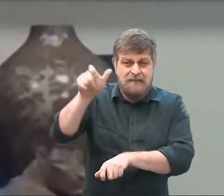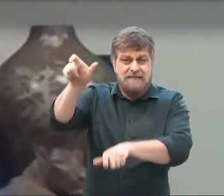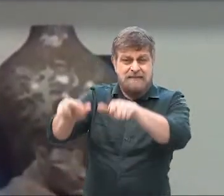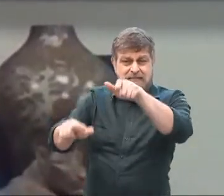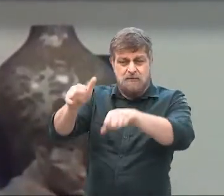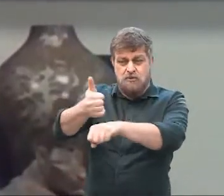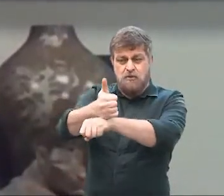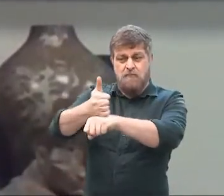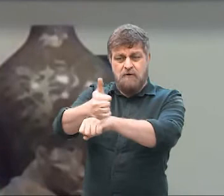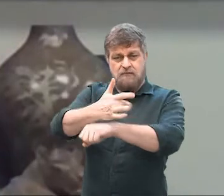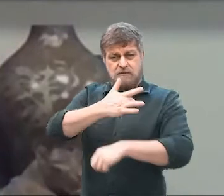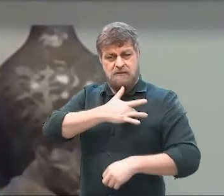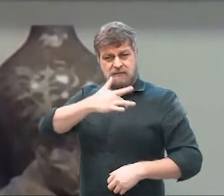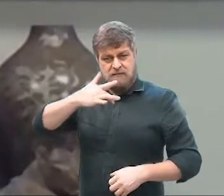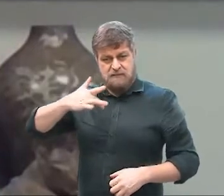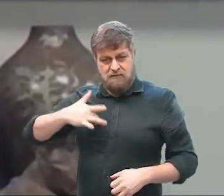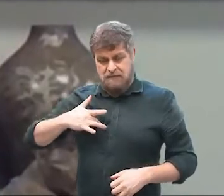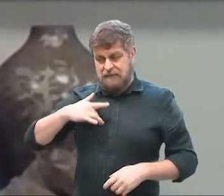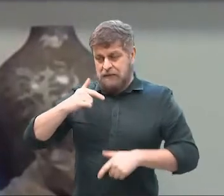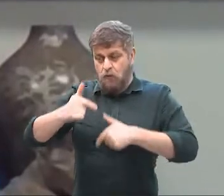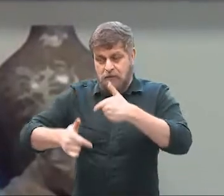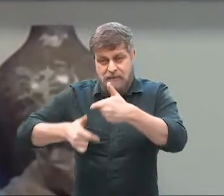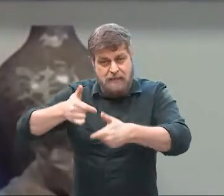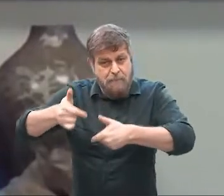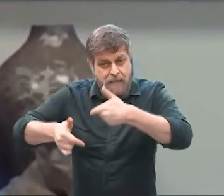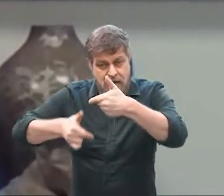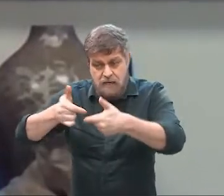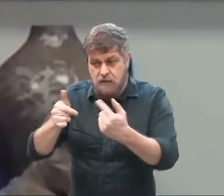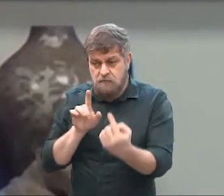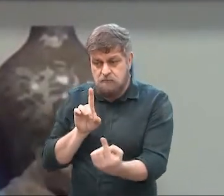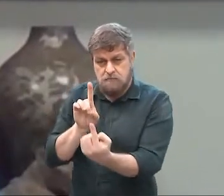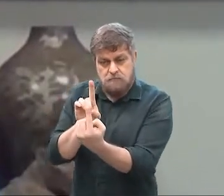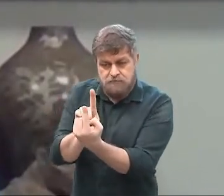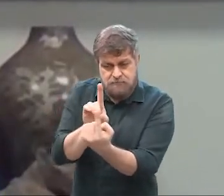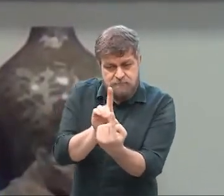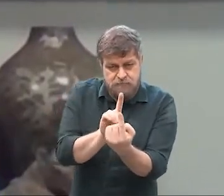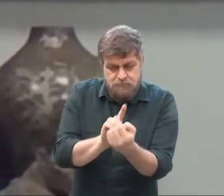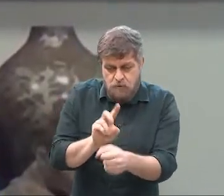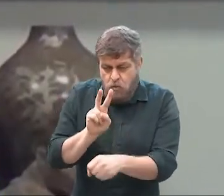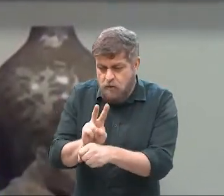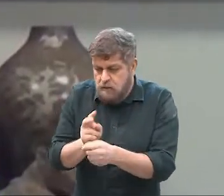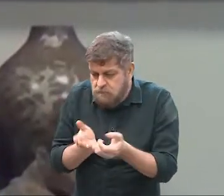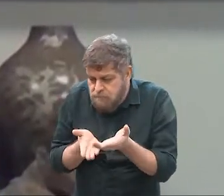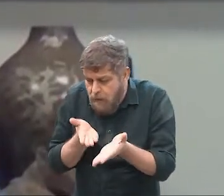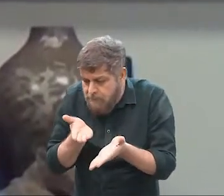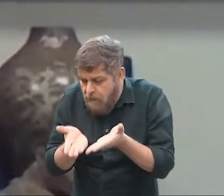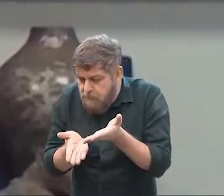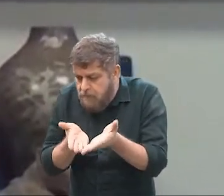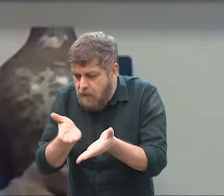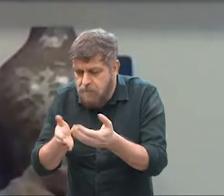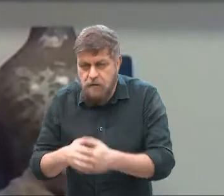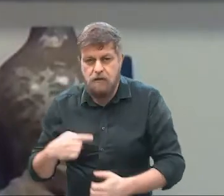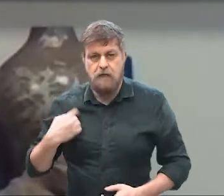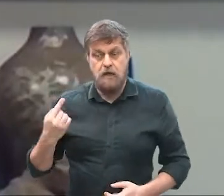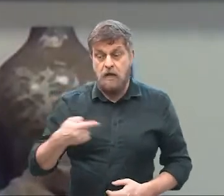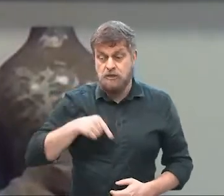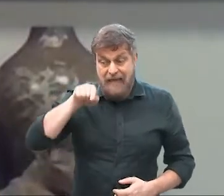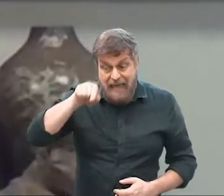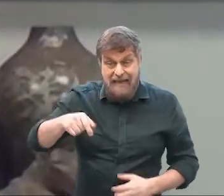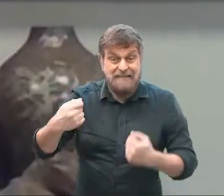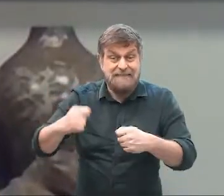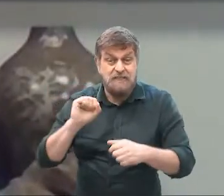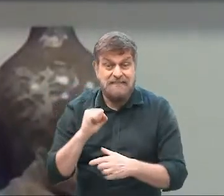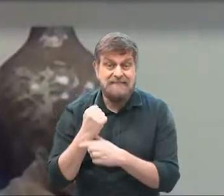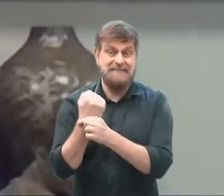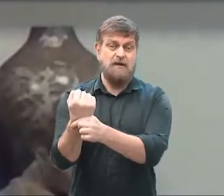pessoas sadias, em condições de trabalho, prontas para nos atender. Então, nós precisamos dar segurança a eles